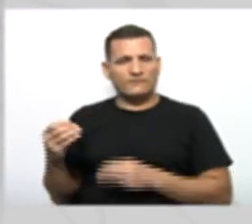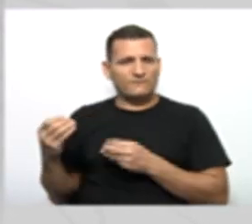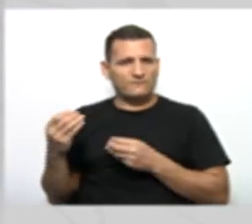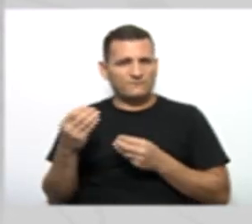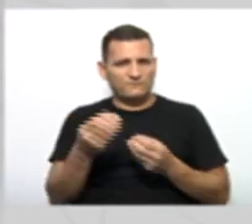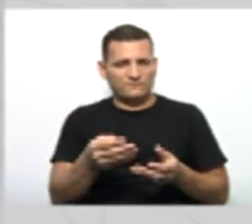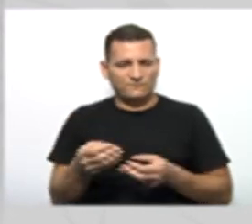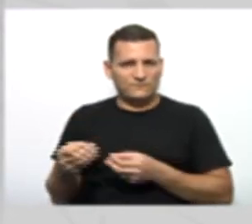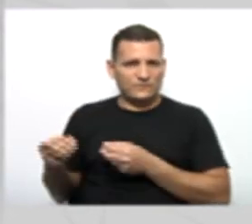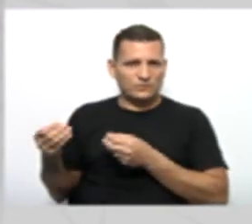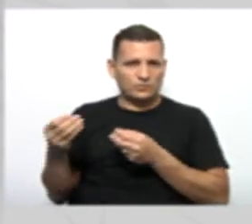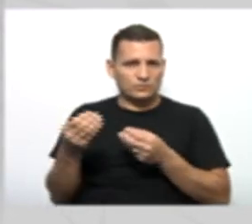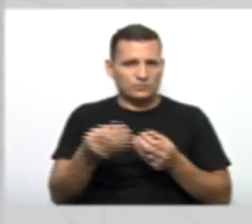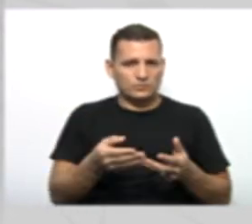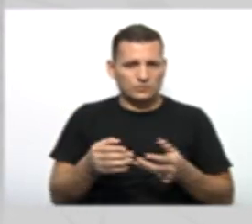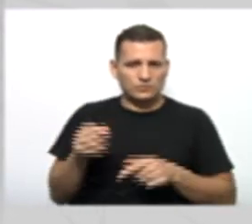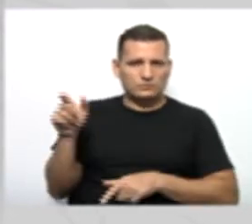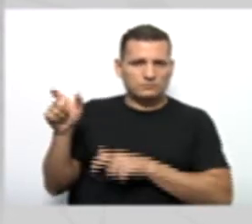de negócio.